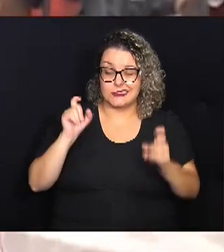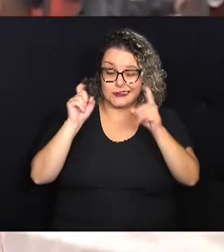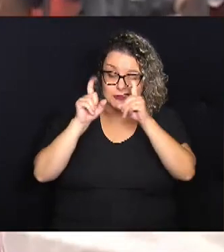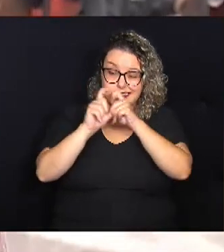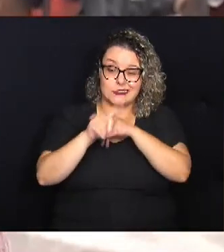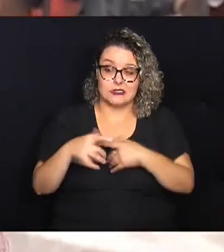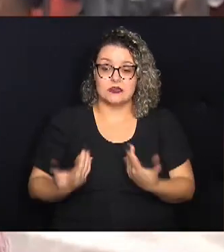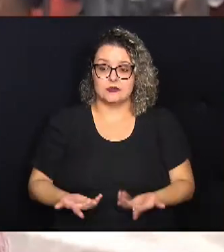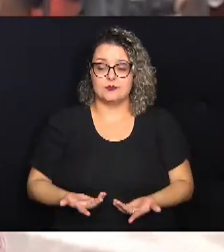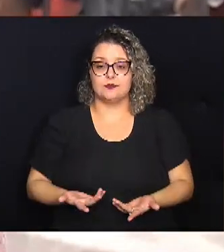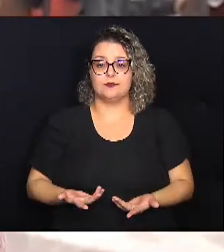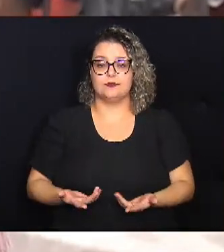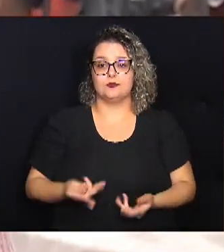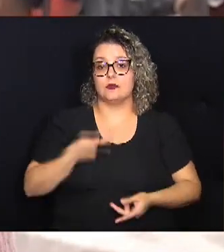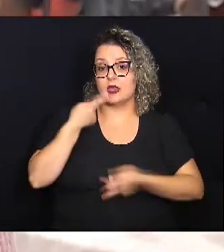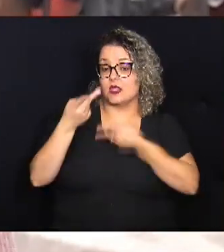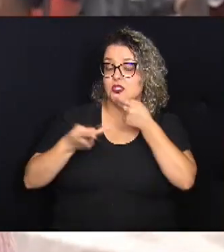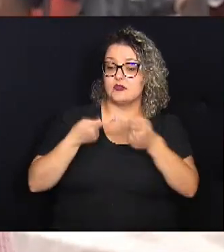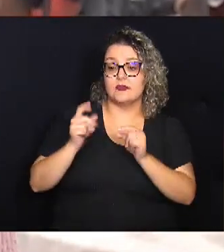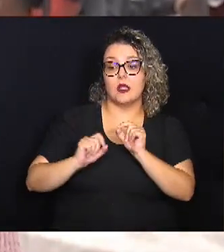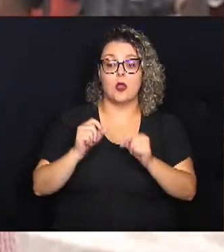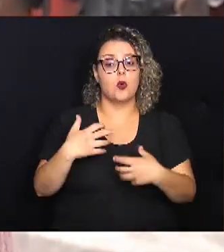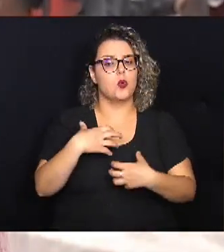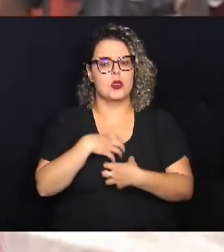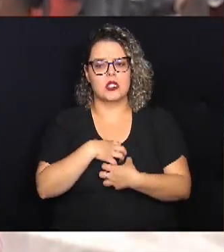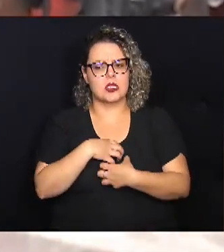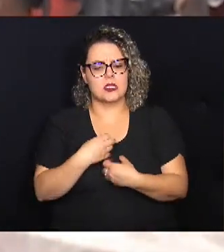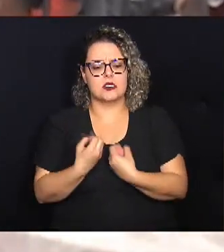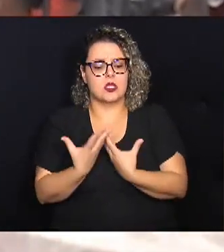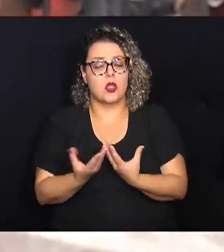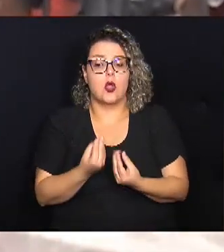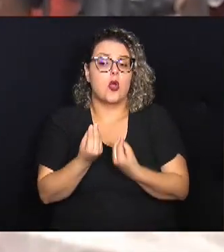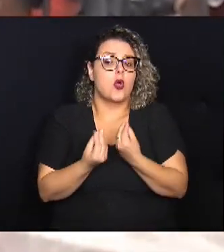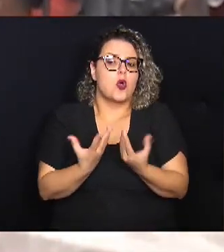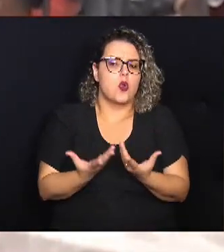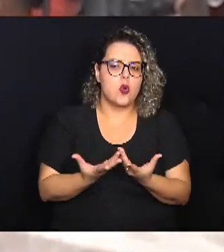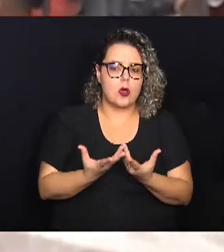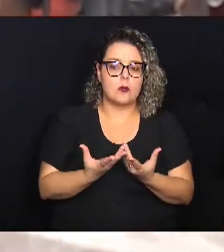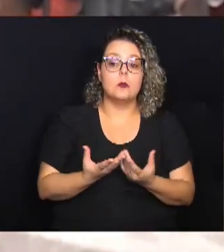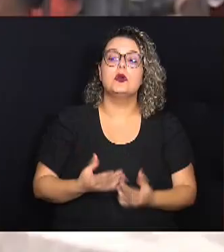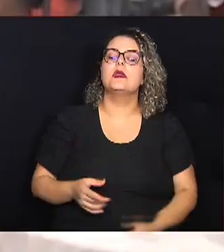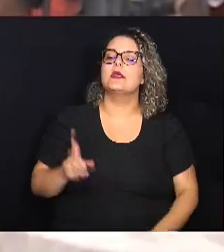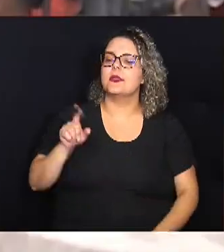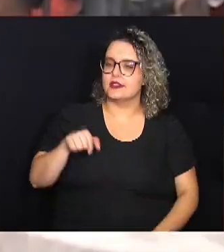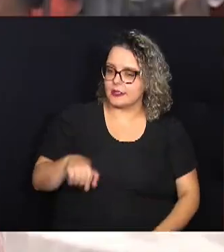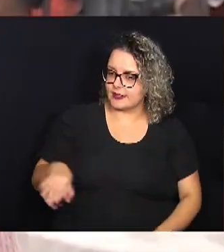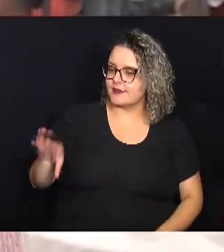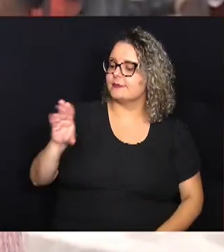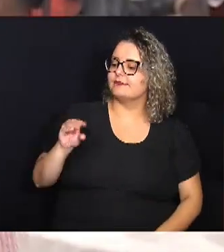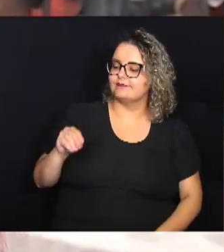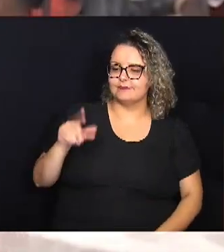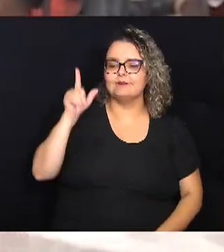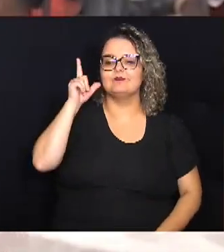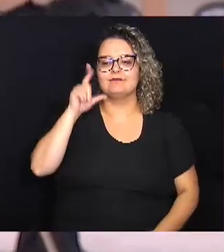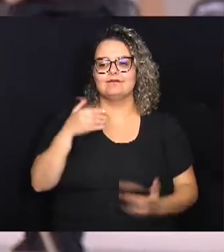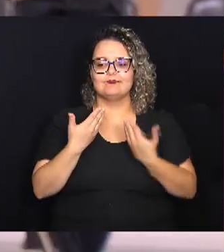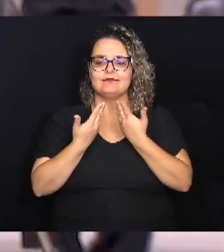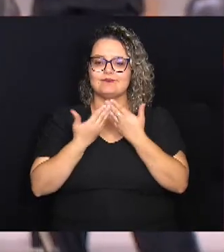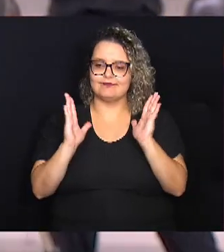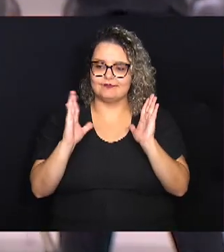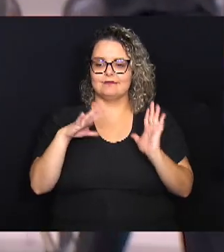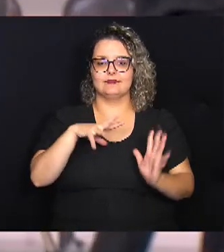de verbalizar aquilo que ela está sentindo e com esse fantoche ela consegue se abrir para o